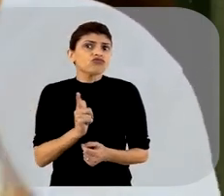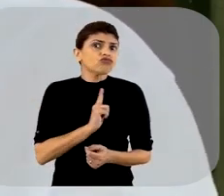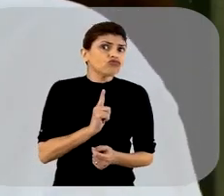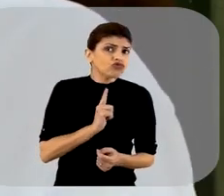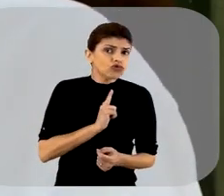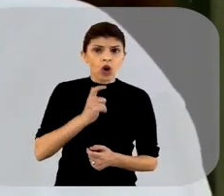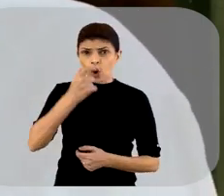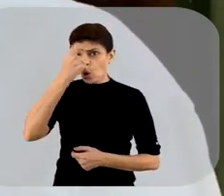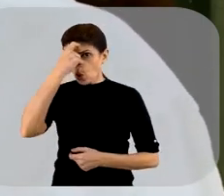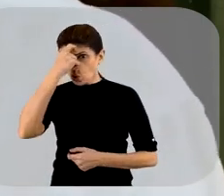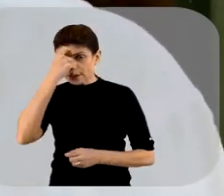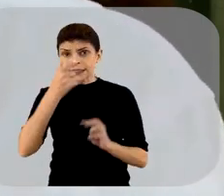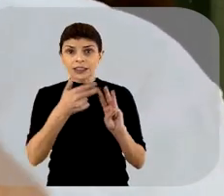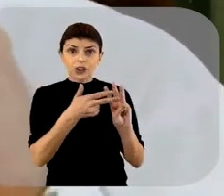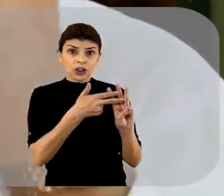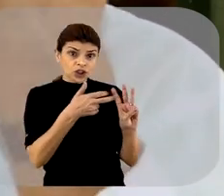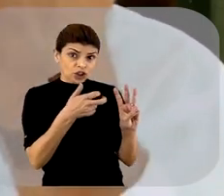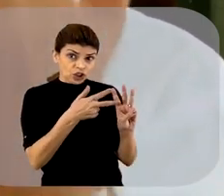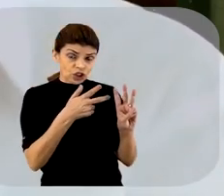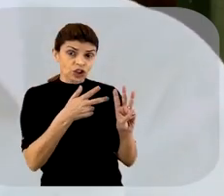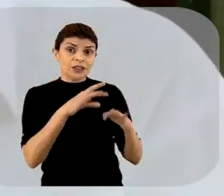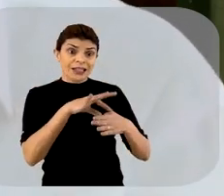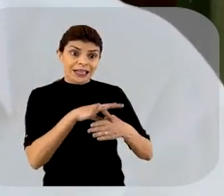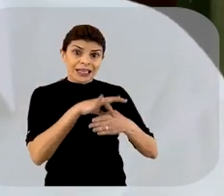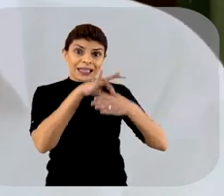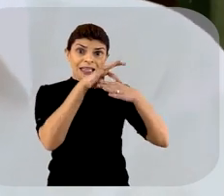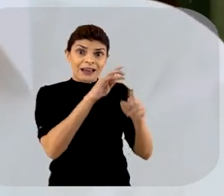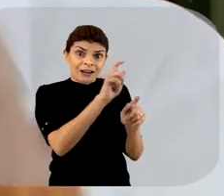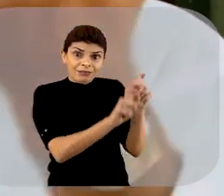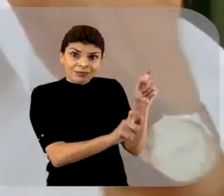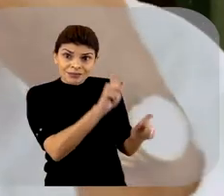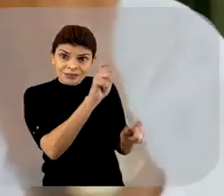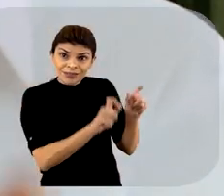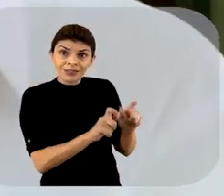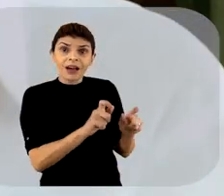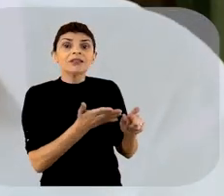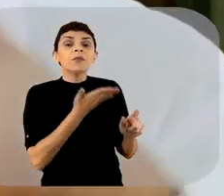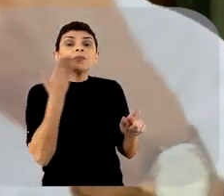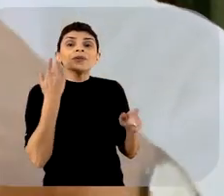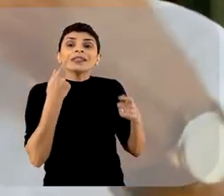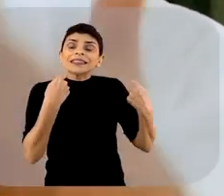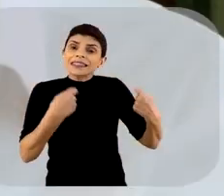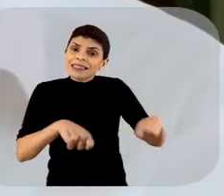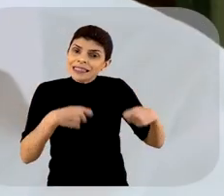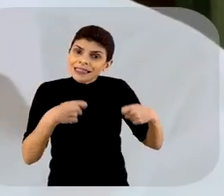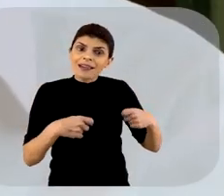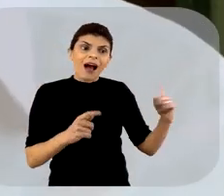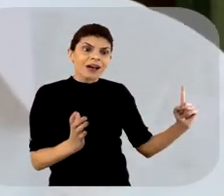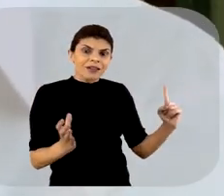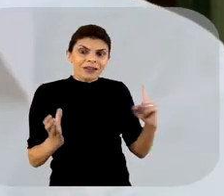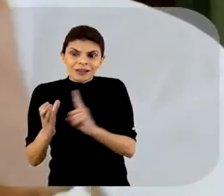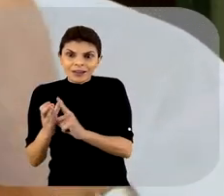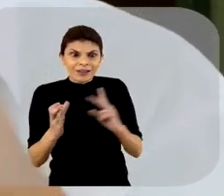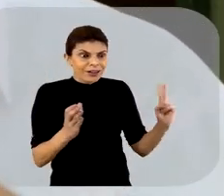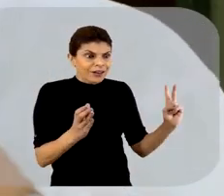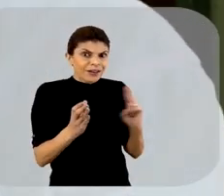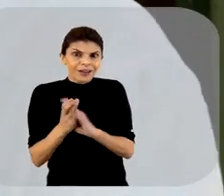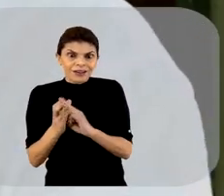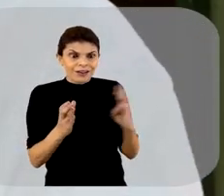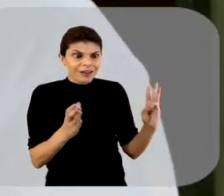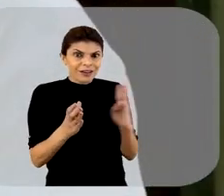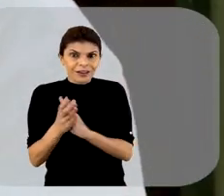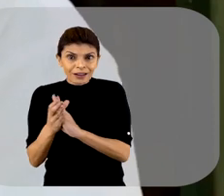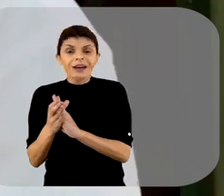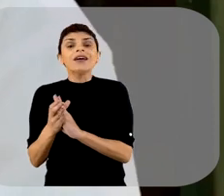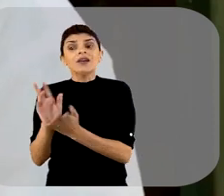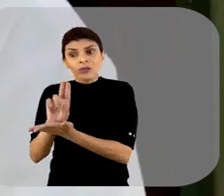uma consciência da parte das lideranças indígenas da necessidade de ter indígenas formados e